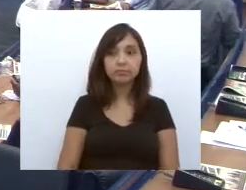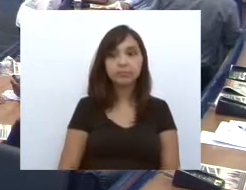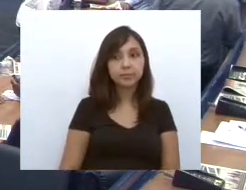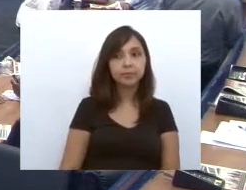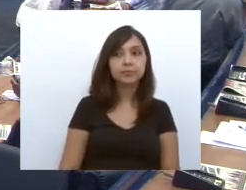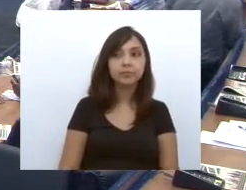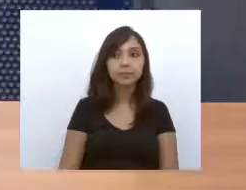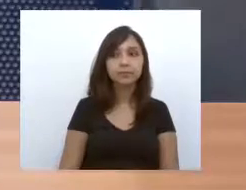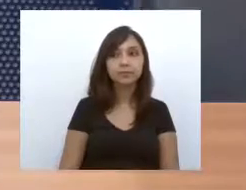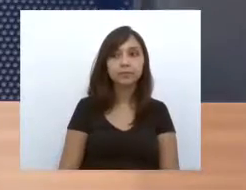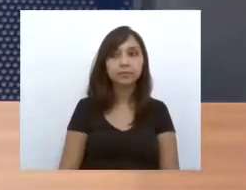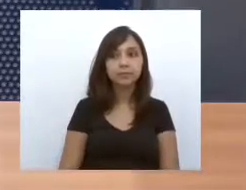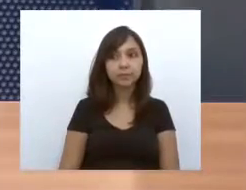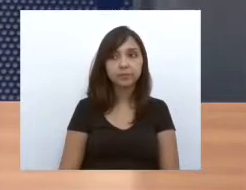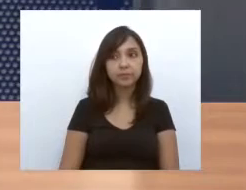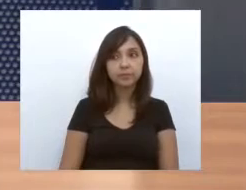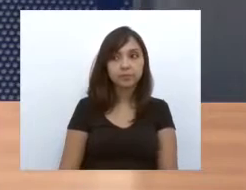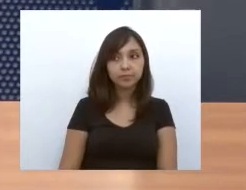Por favor, gente.